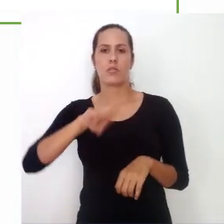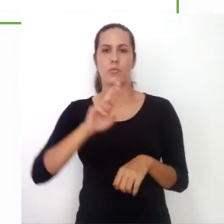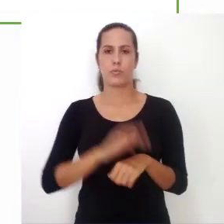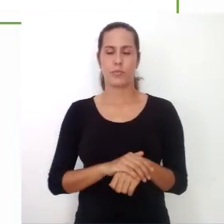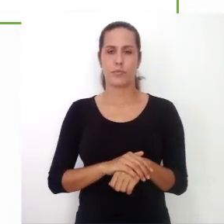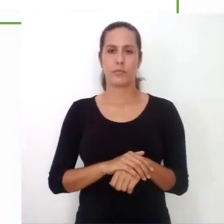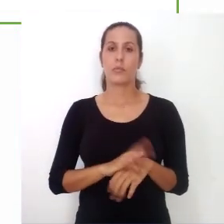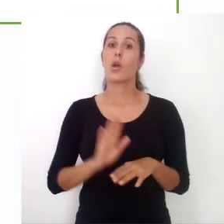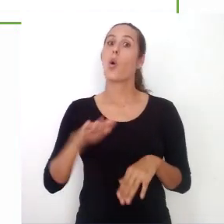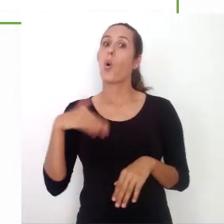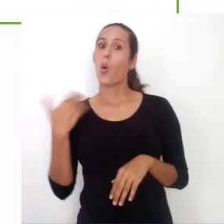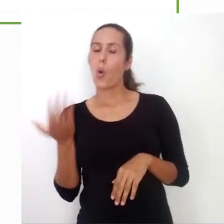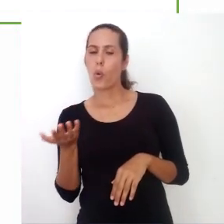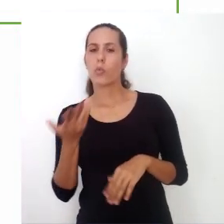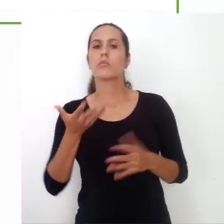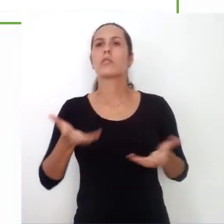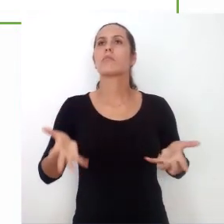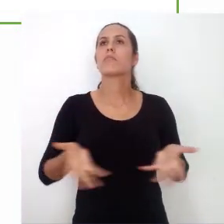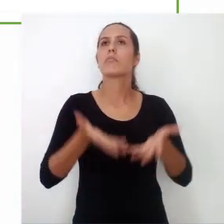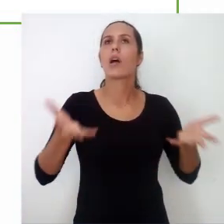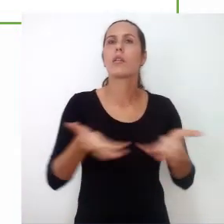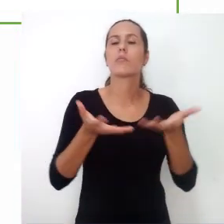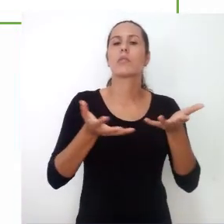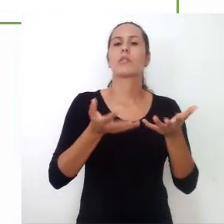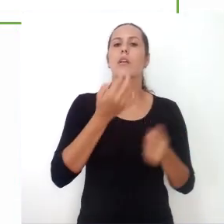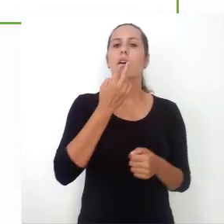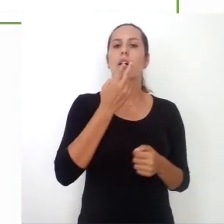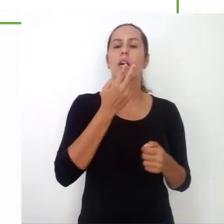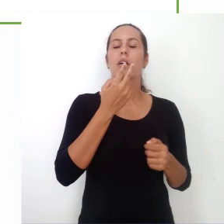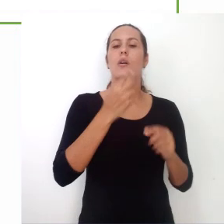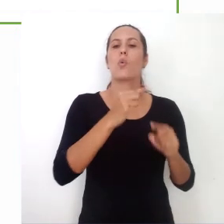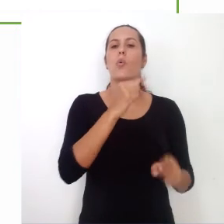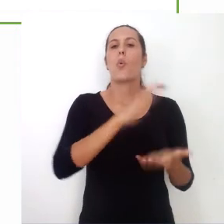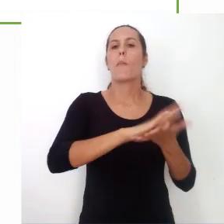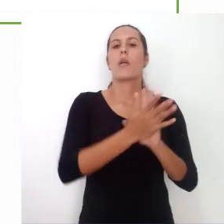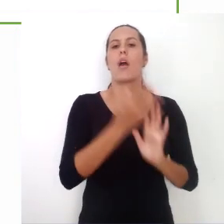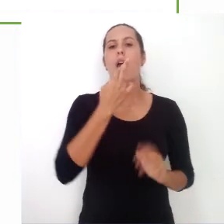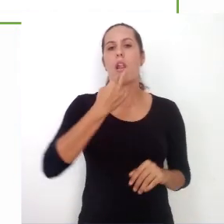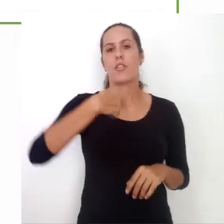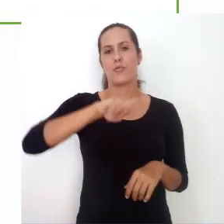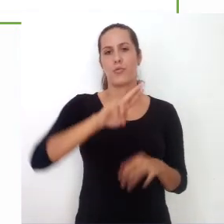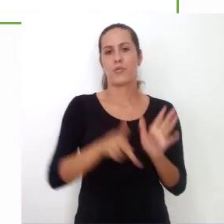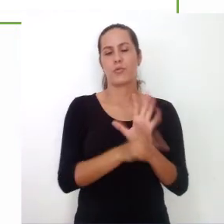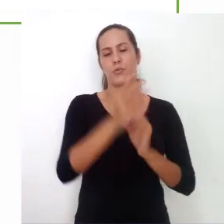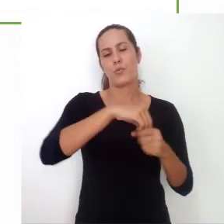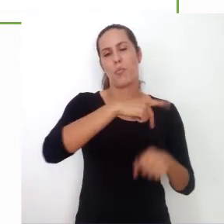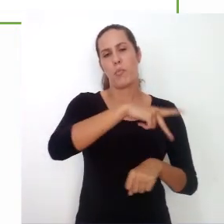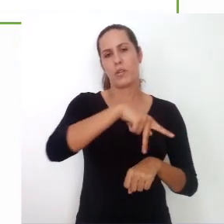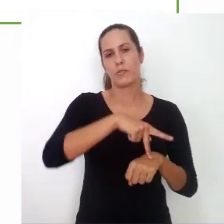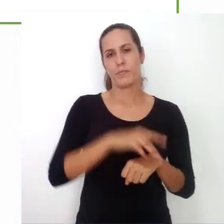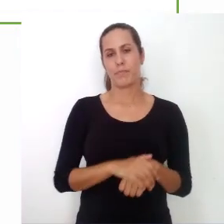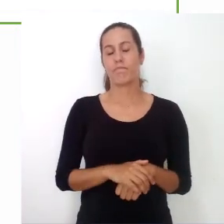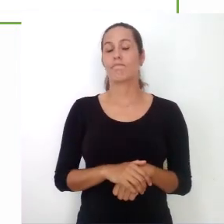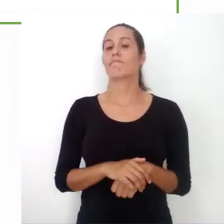intolerância religiosa ou de favorecimento religioso dentro de suas fronteiras. Vamos